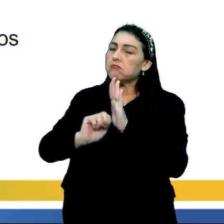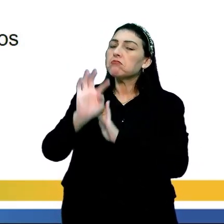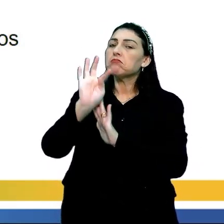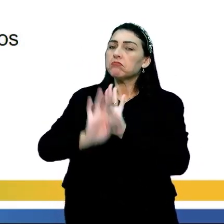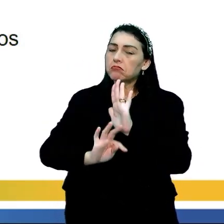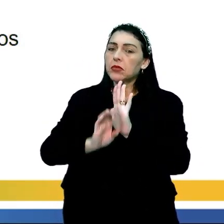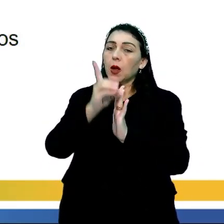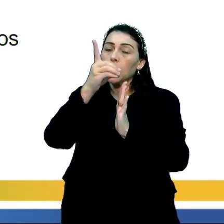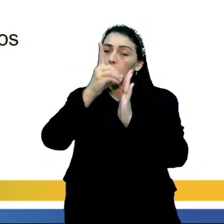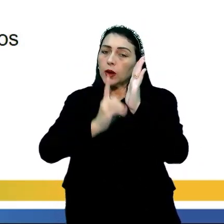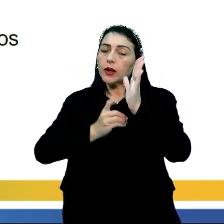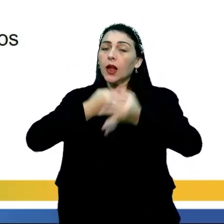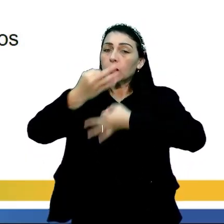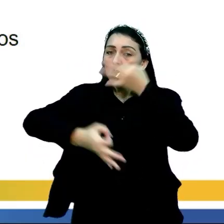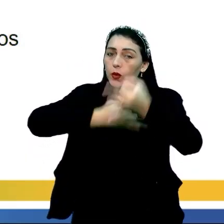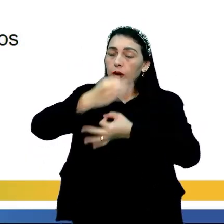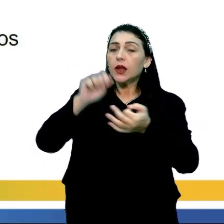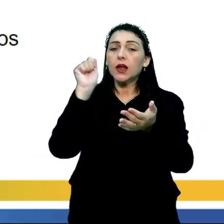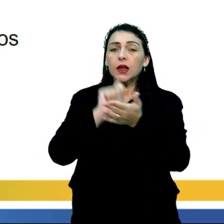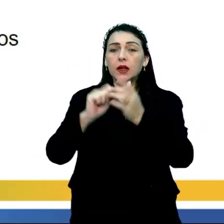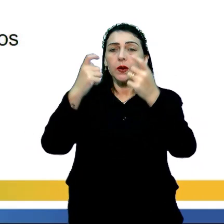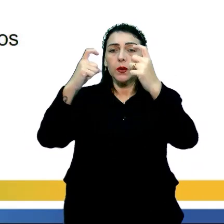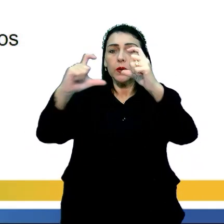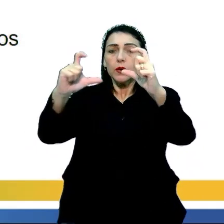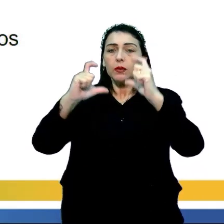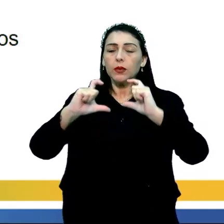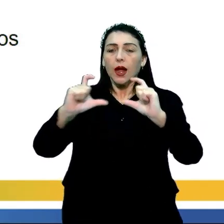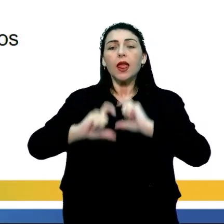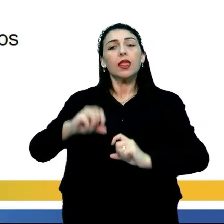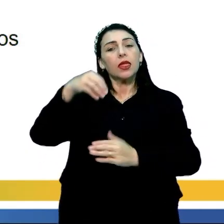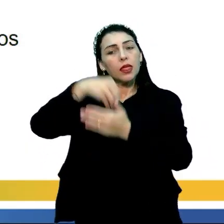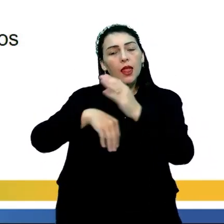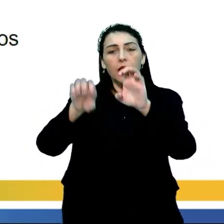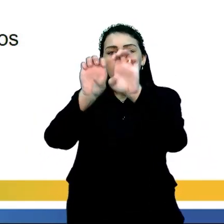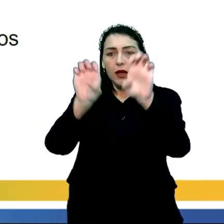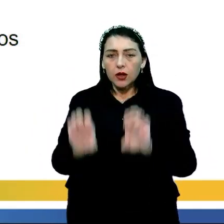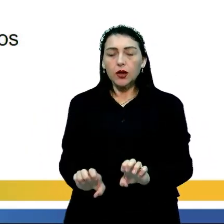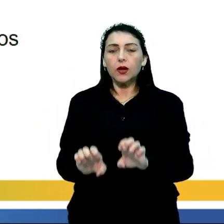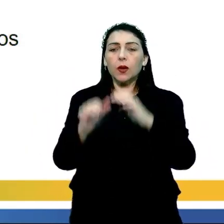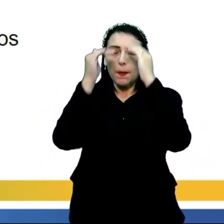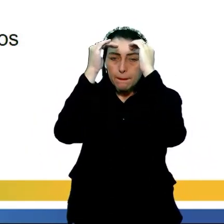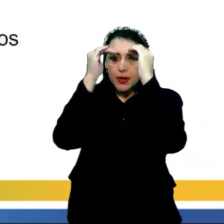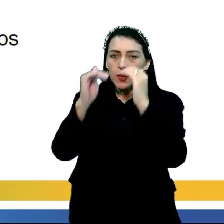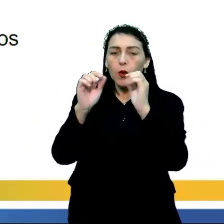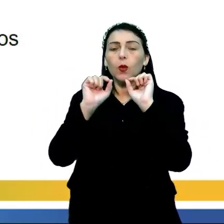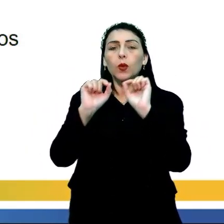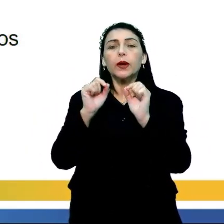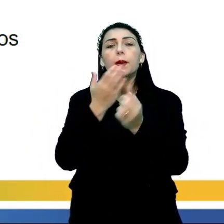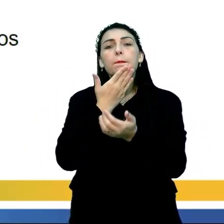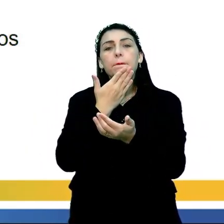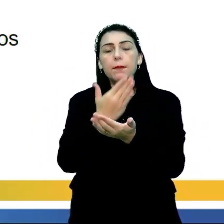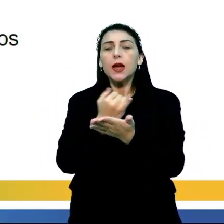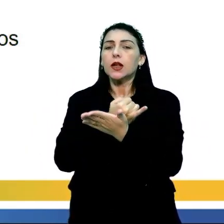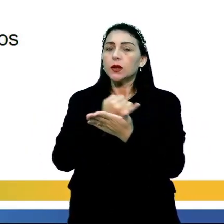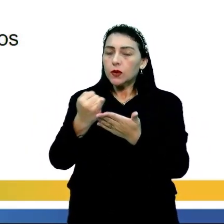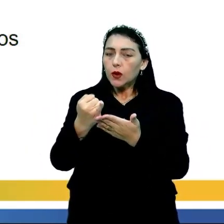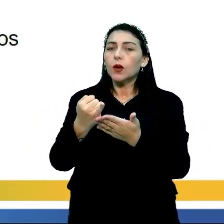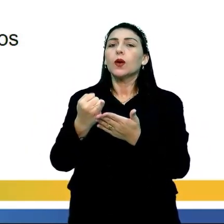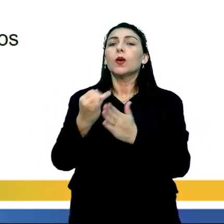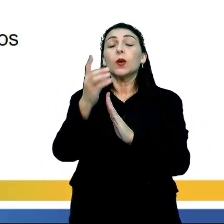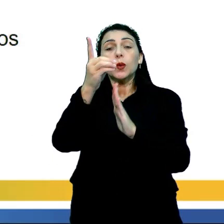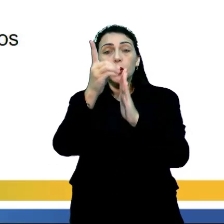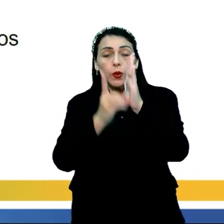dissertativo argumentativo, né? Está escrito em parágrafos, está dentro da estrutura, obedeceu ao que pede uma introdução de um texto